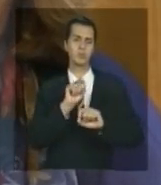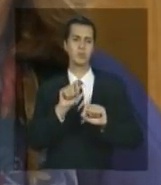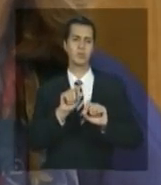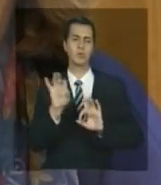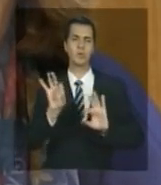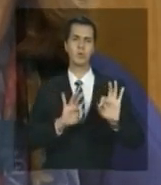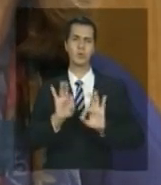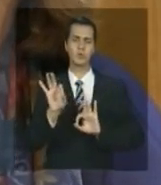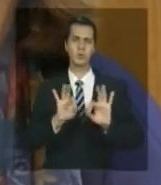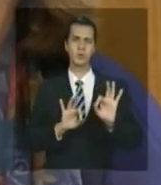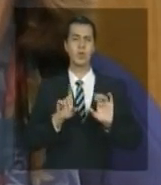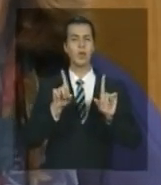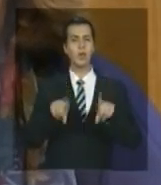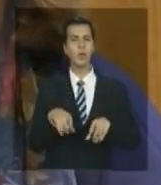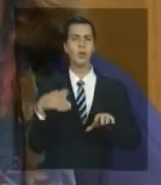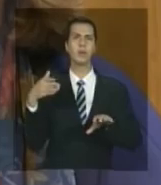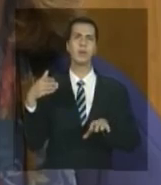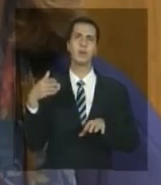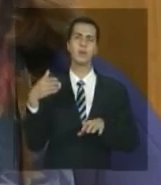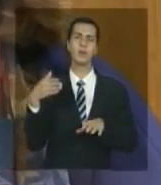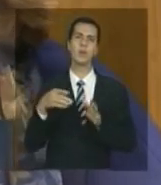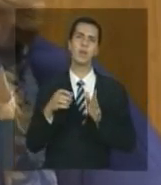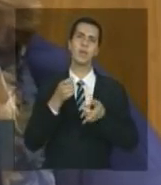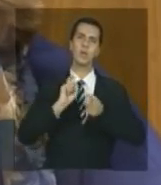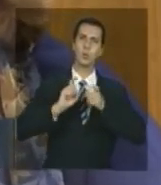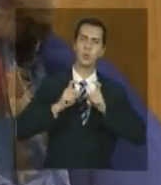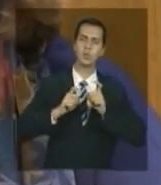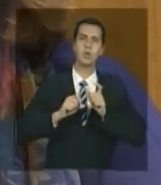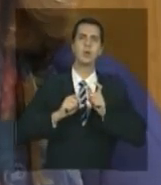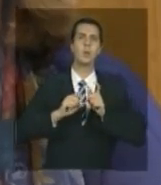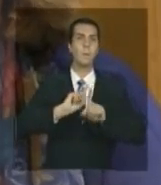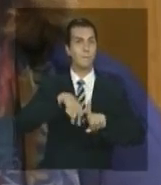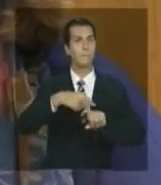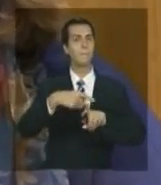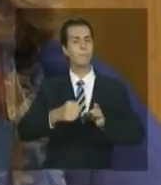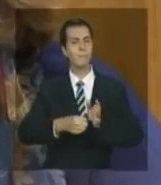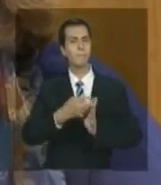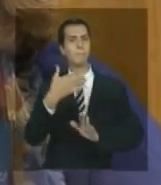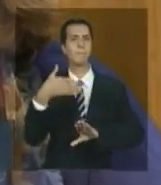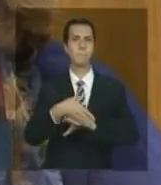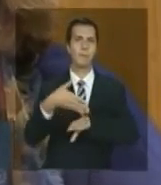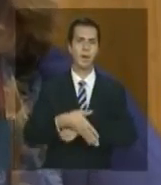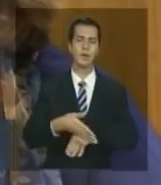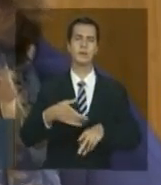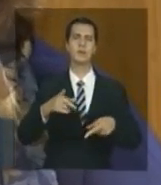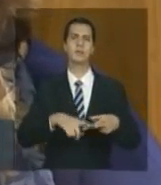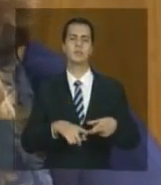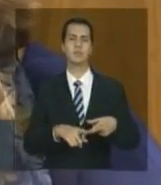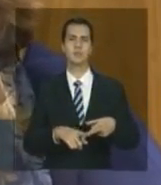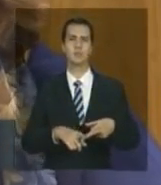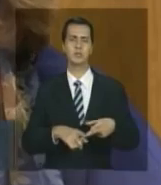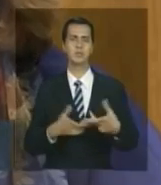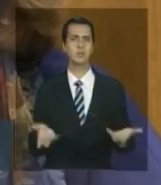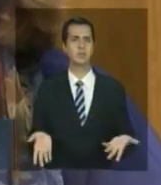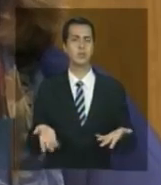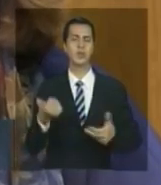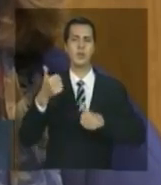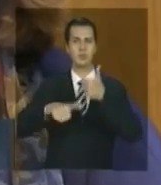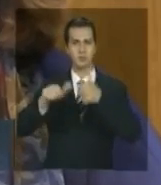estabelecer uma frequência mais regular de reunião de Sherpas e de subsherpas do BRICS, né? De